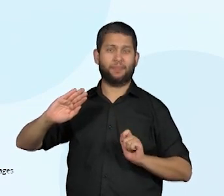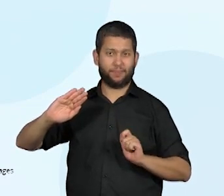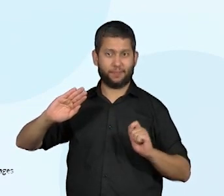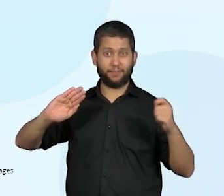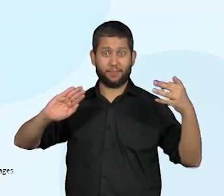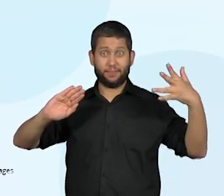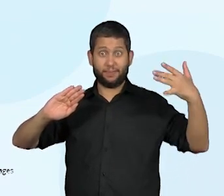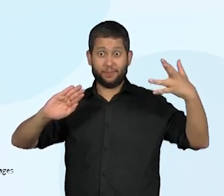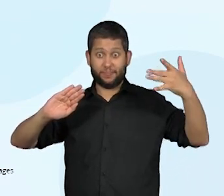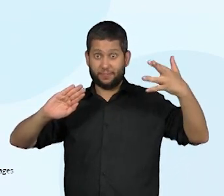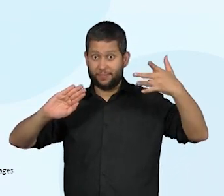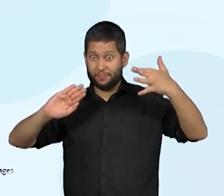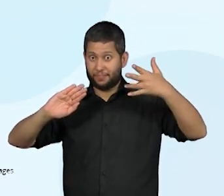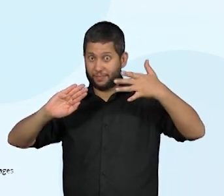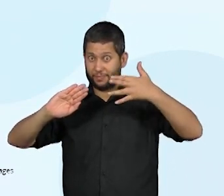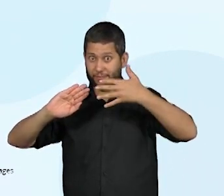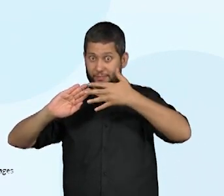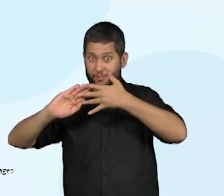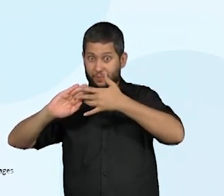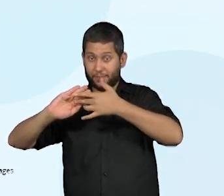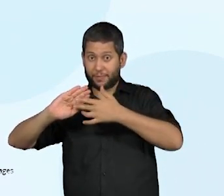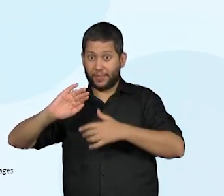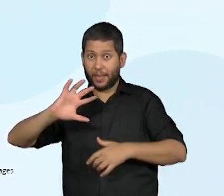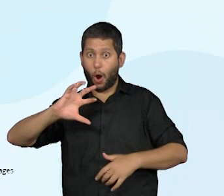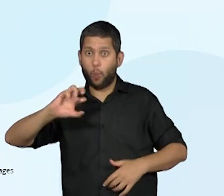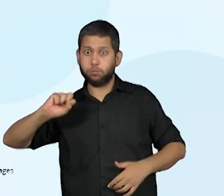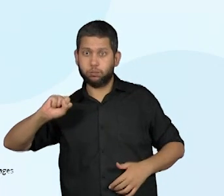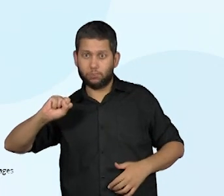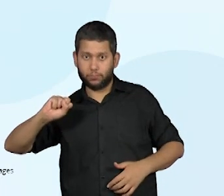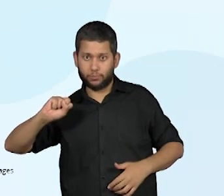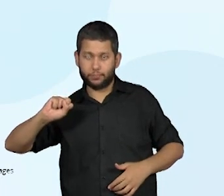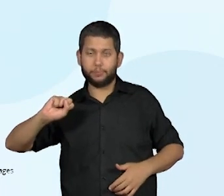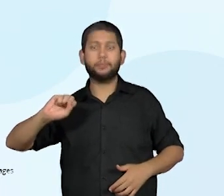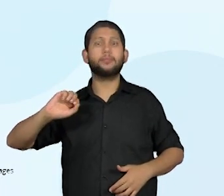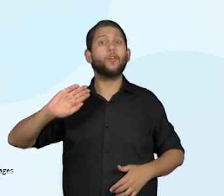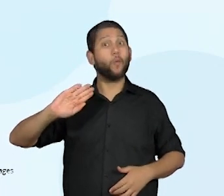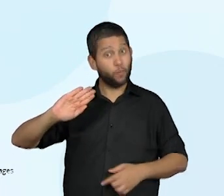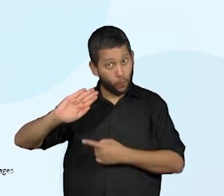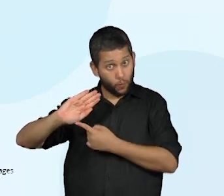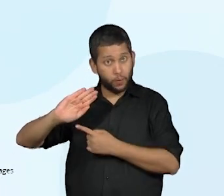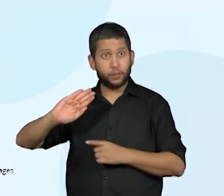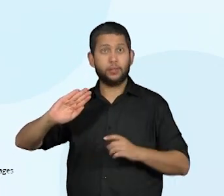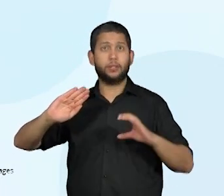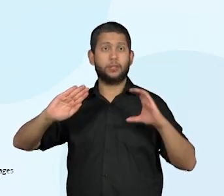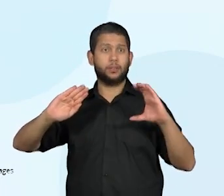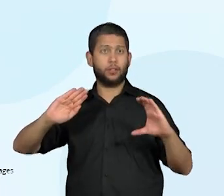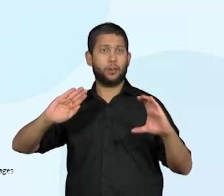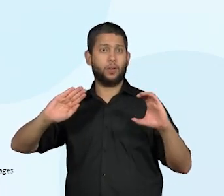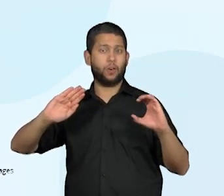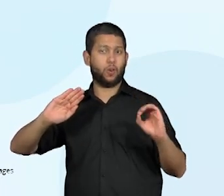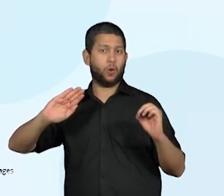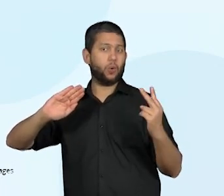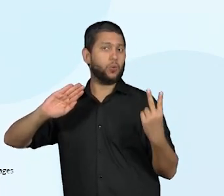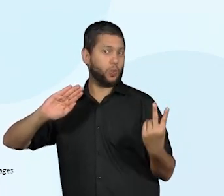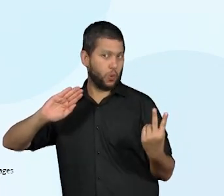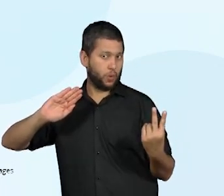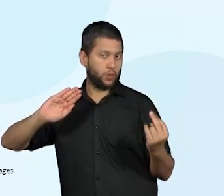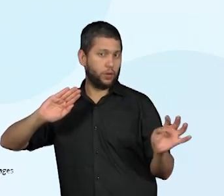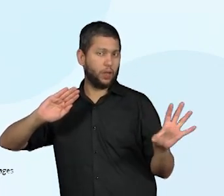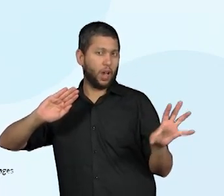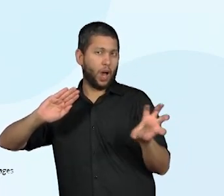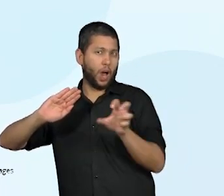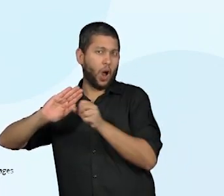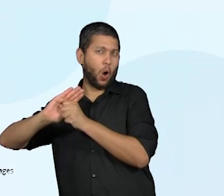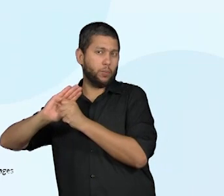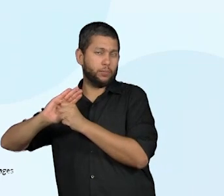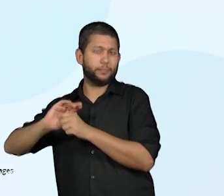vai captar o que tem no ar, que é o dióxido de carbono. Se vocês já sentiram cheiro